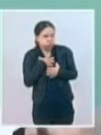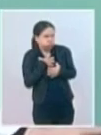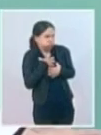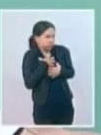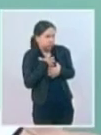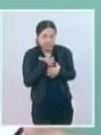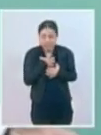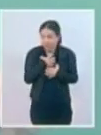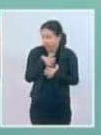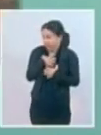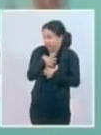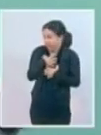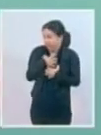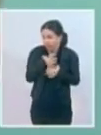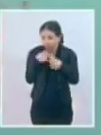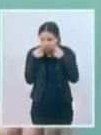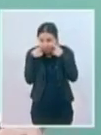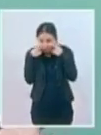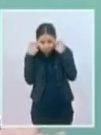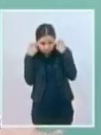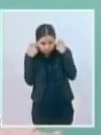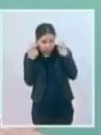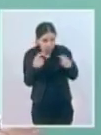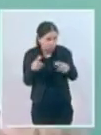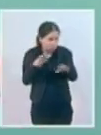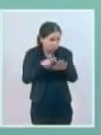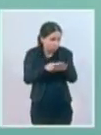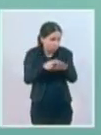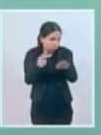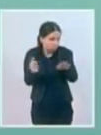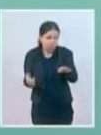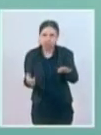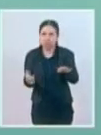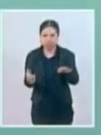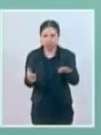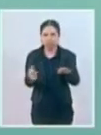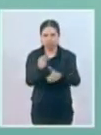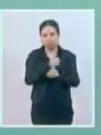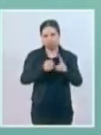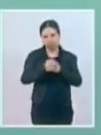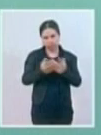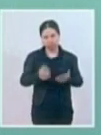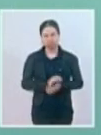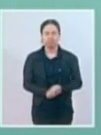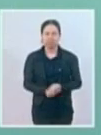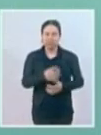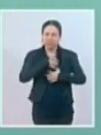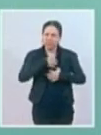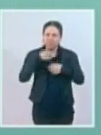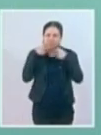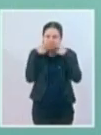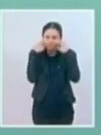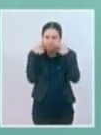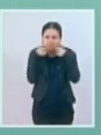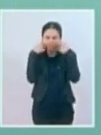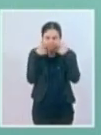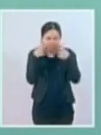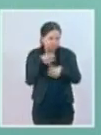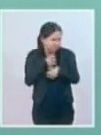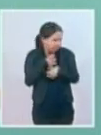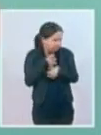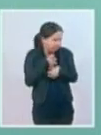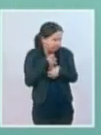deslocada. Deslocada, excluída do circuito com social. Certeza. E muitas vezes a pessoa, inclusive, sente vergonha, ela se sente